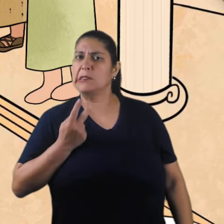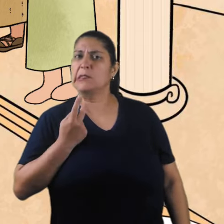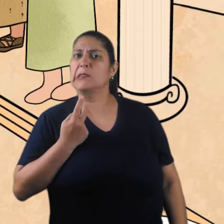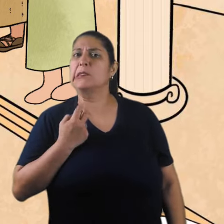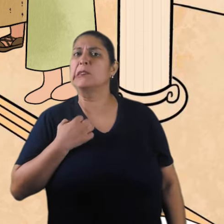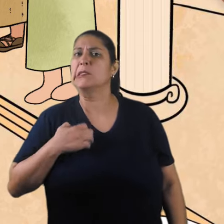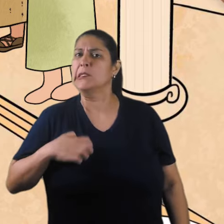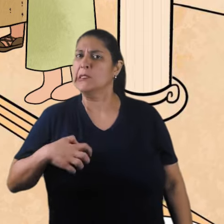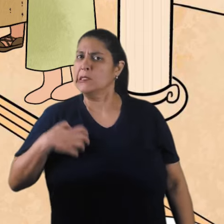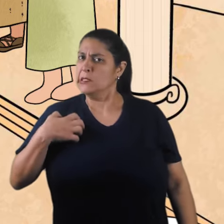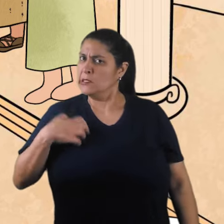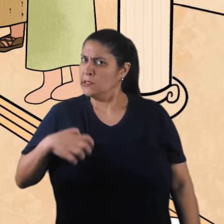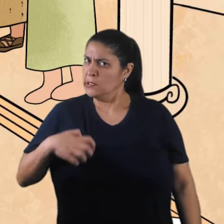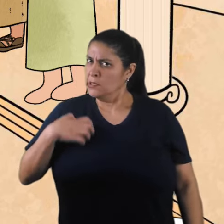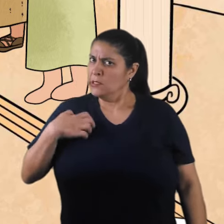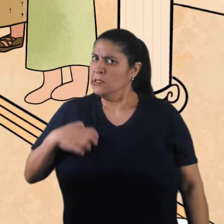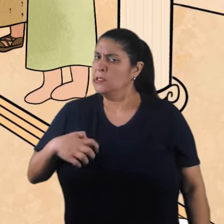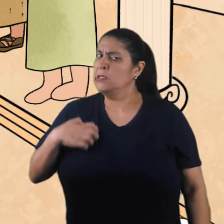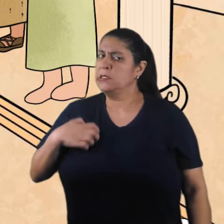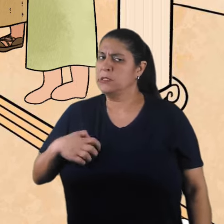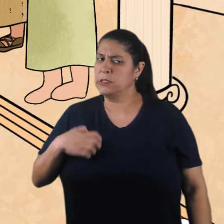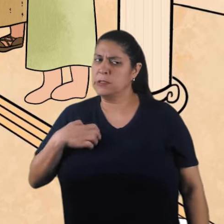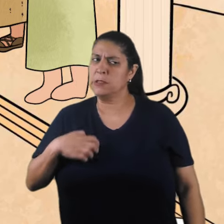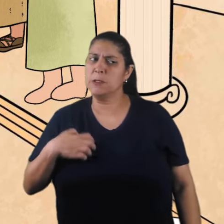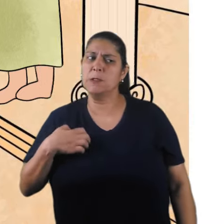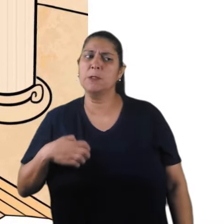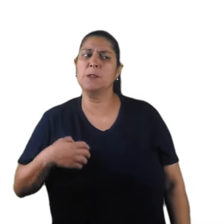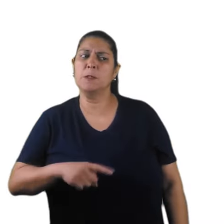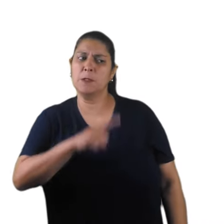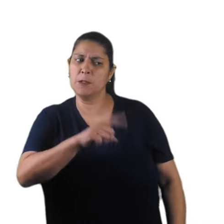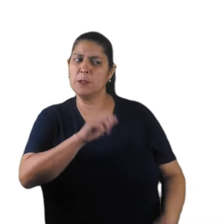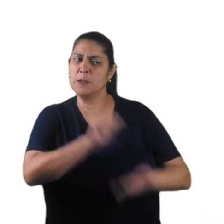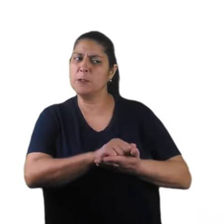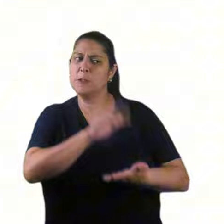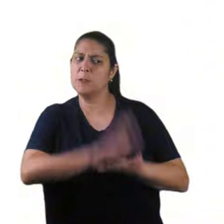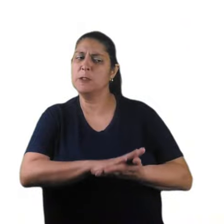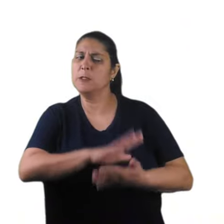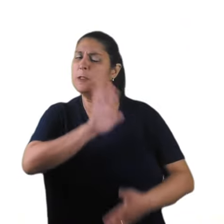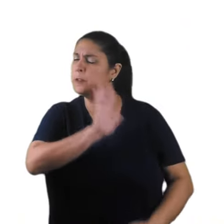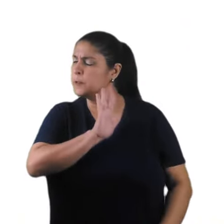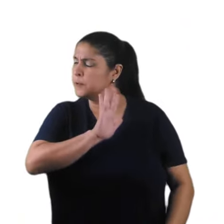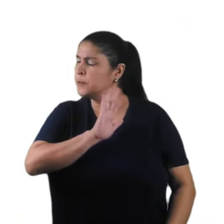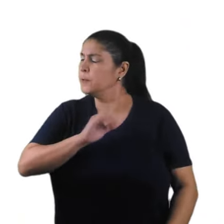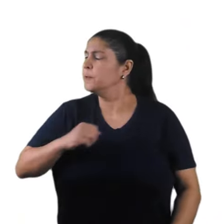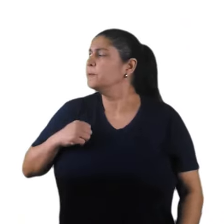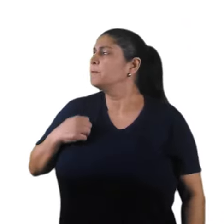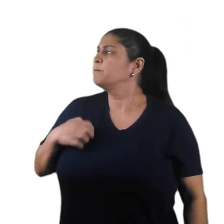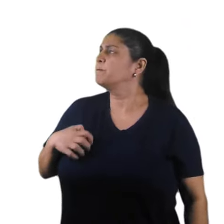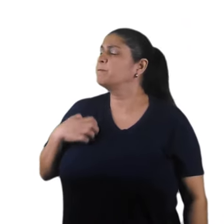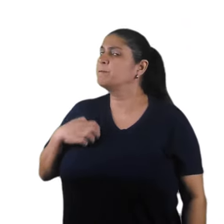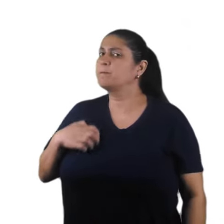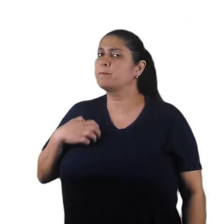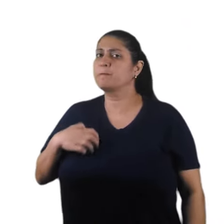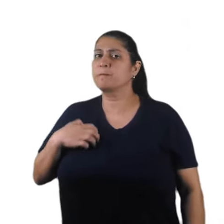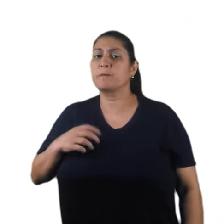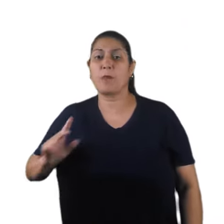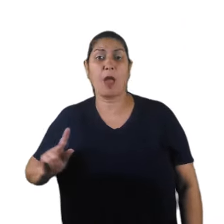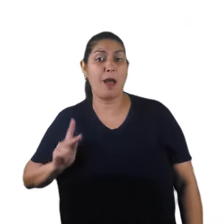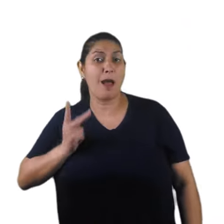Isso deixou Amã muito irritado e ele começou a conspirar contra Mardoqueu.